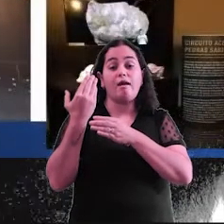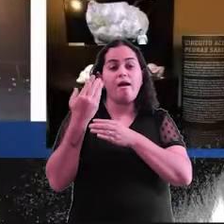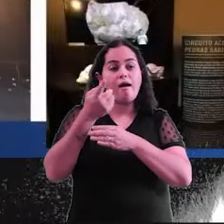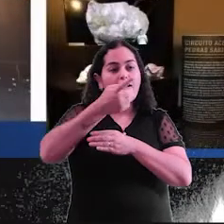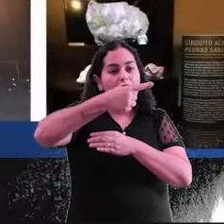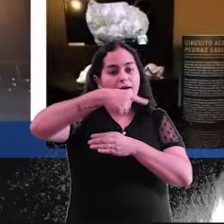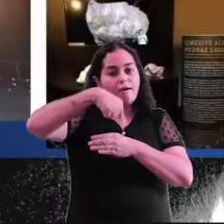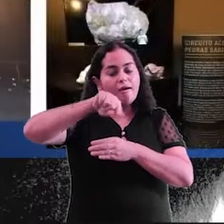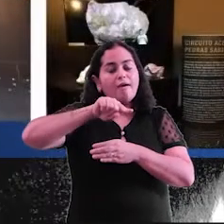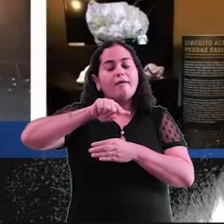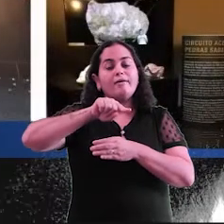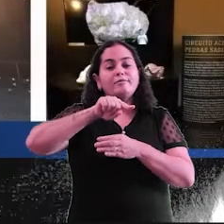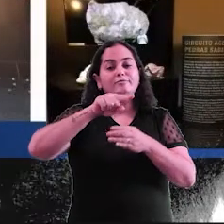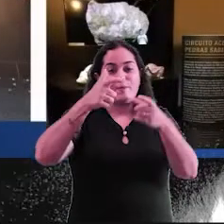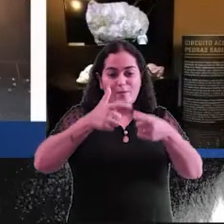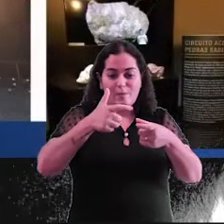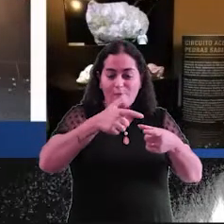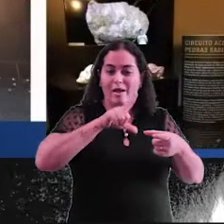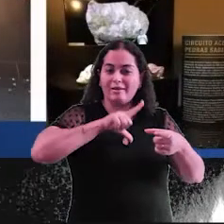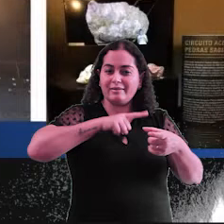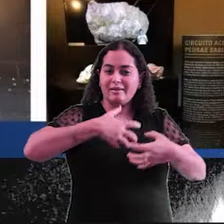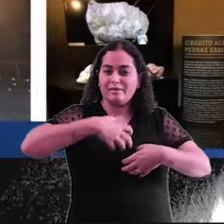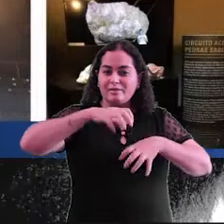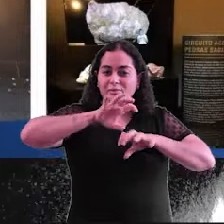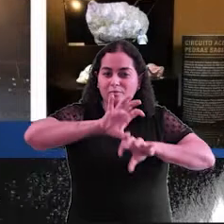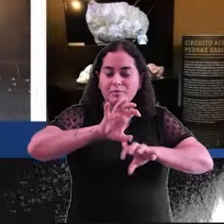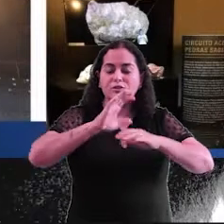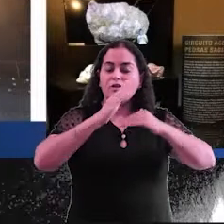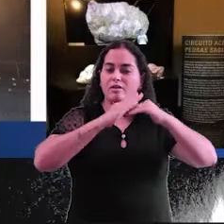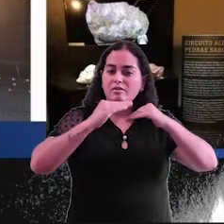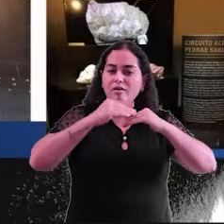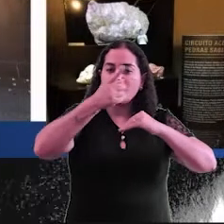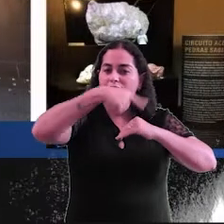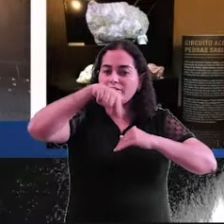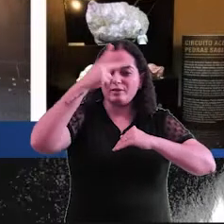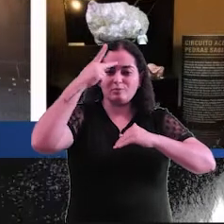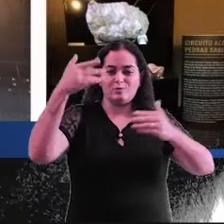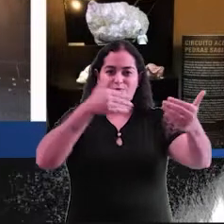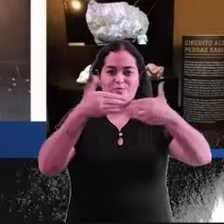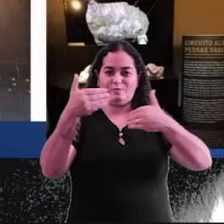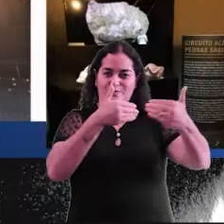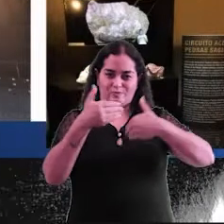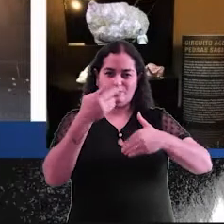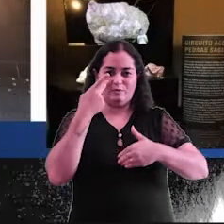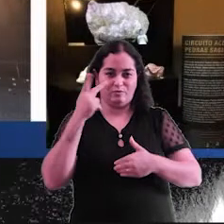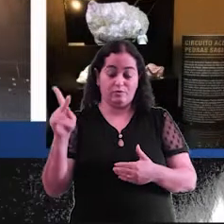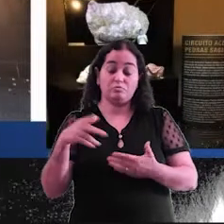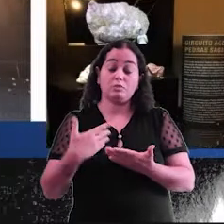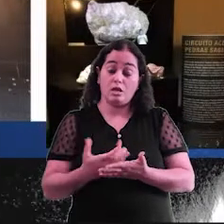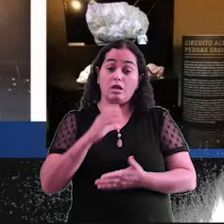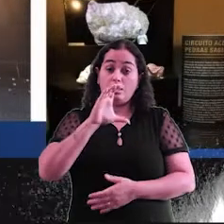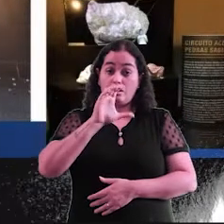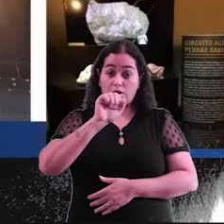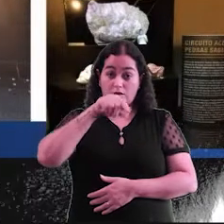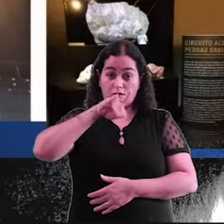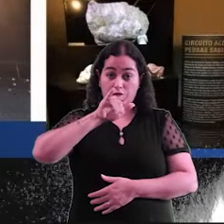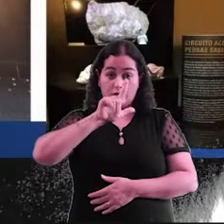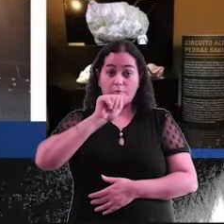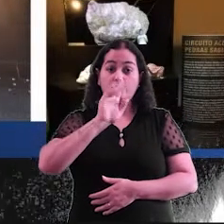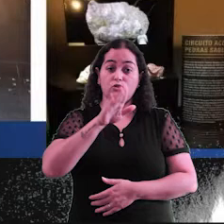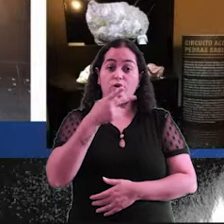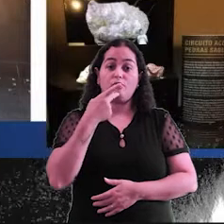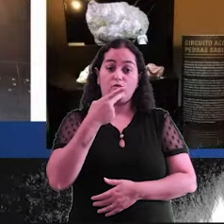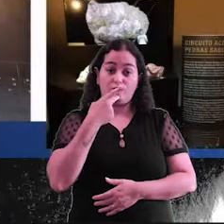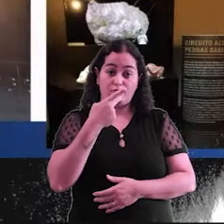E como Camila já colocou muito bem, exatamente um slide com algumas informações bem parecidas, eu só coloco aqui alguns slides.